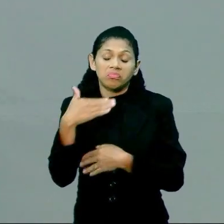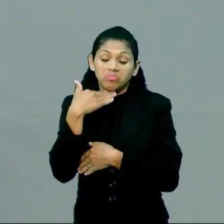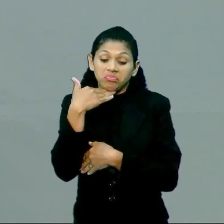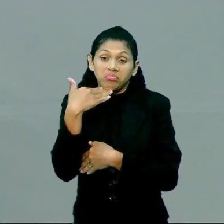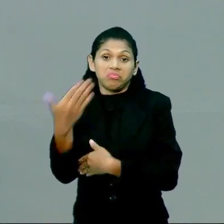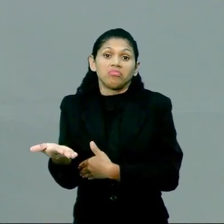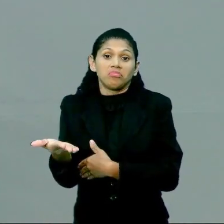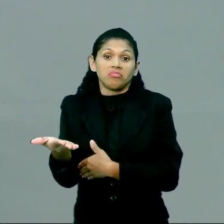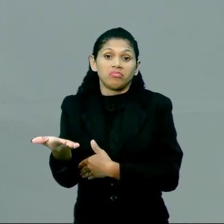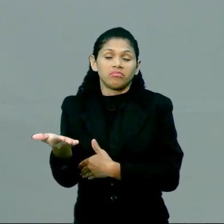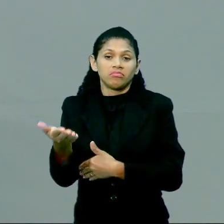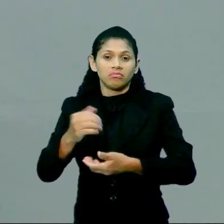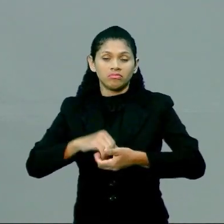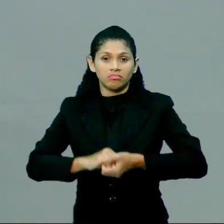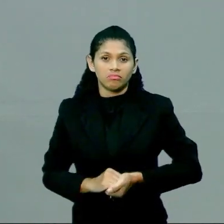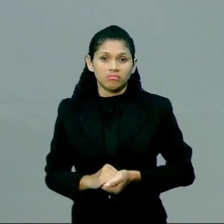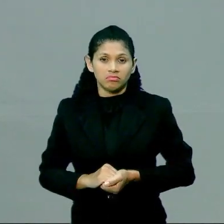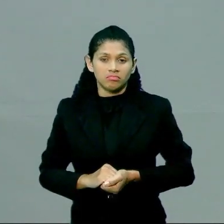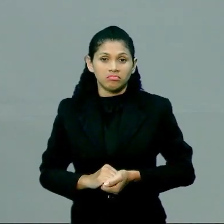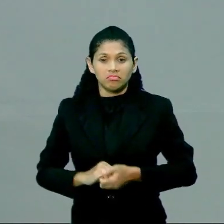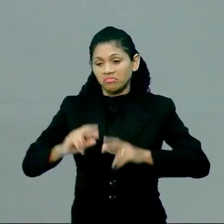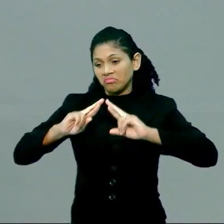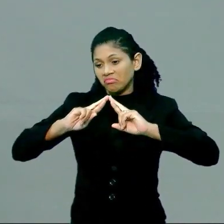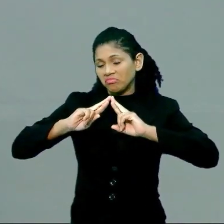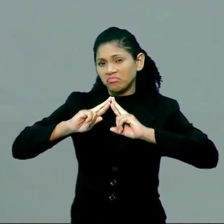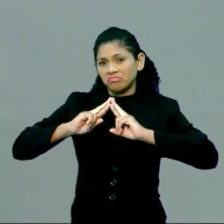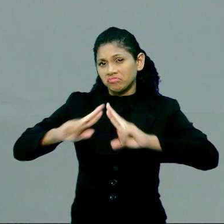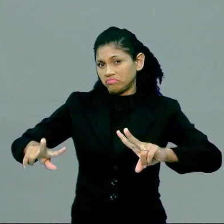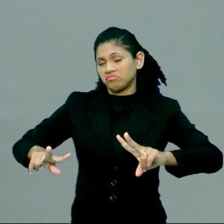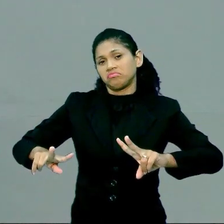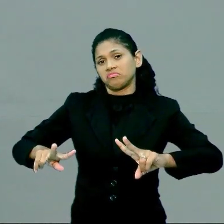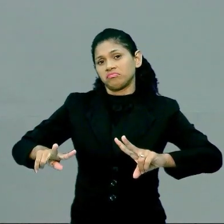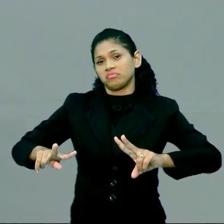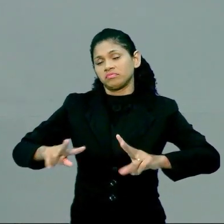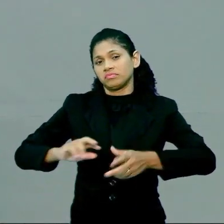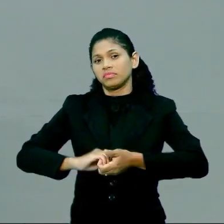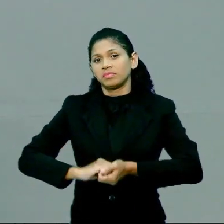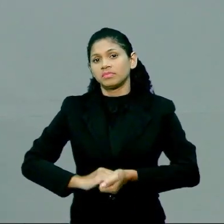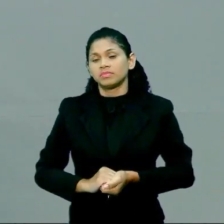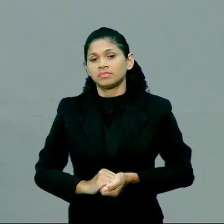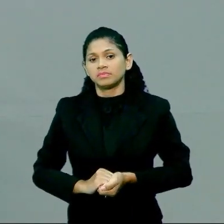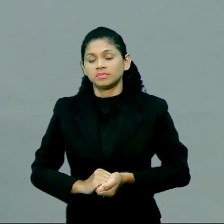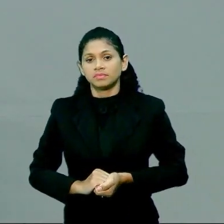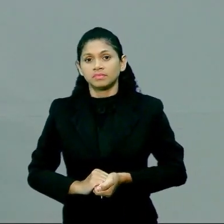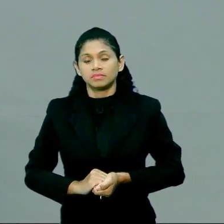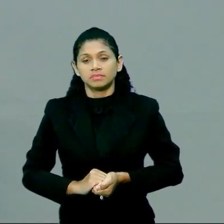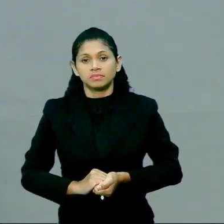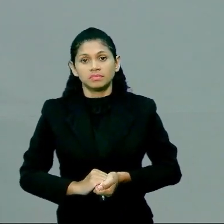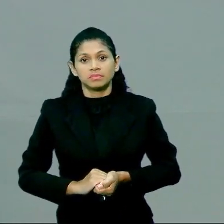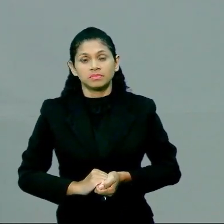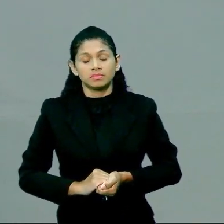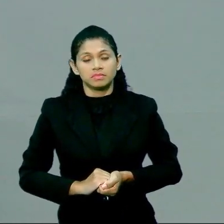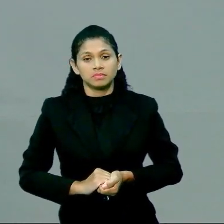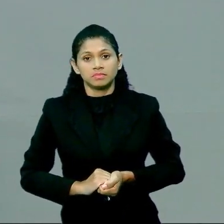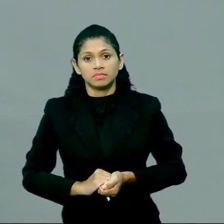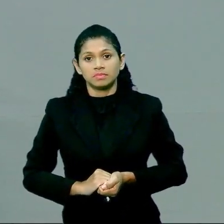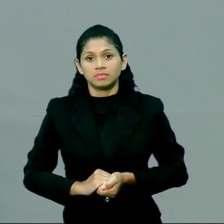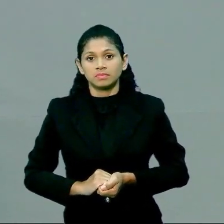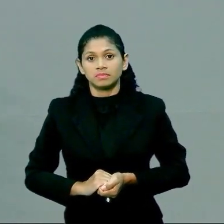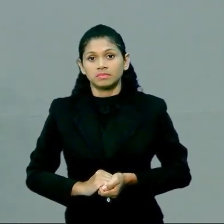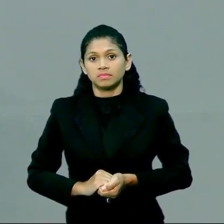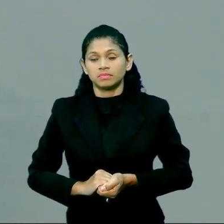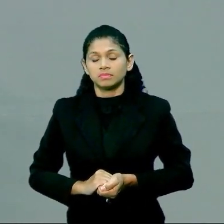a palavra é indiferença, né? A palavra é indiferença,